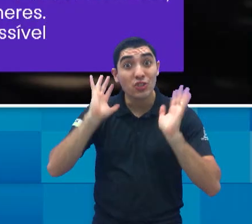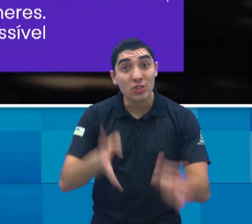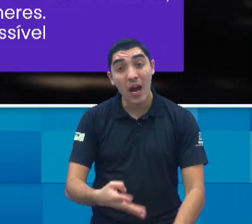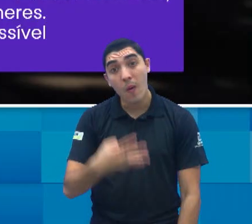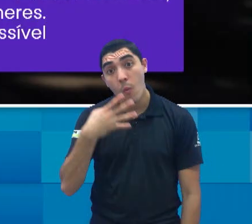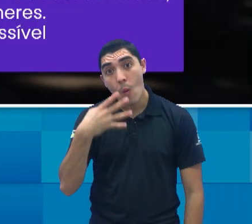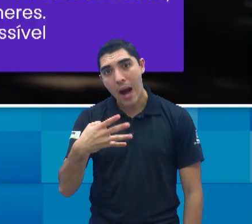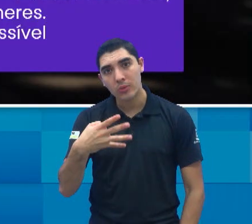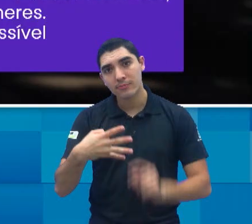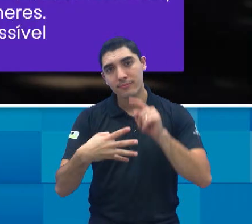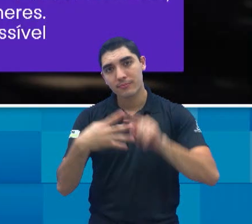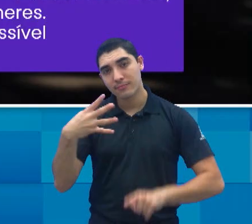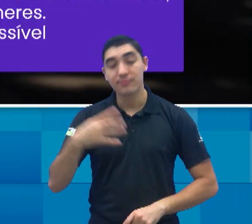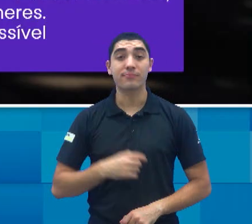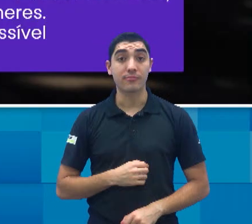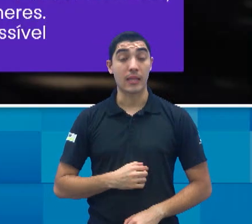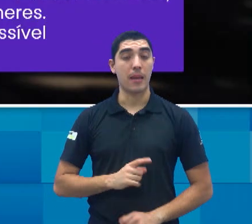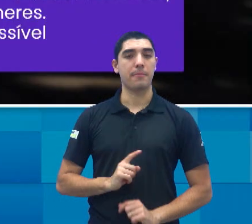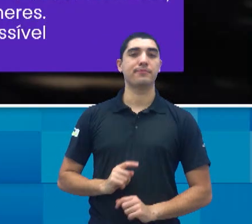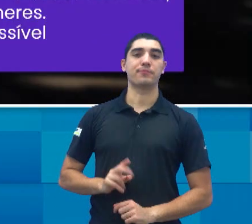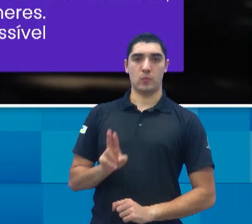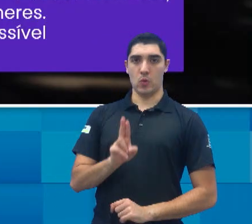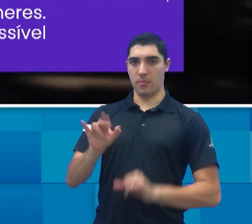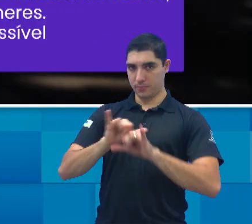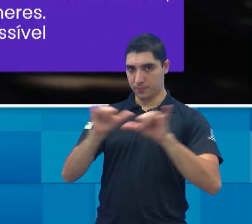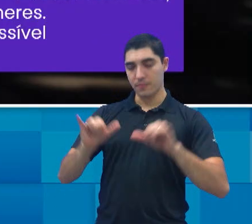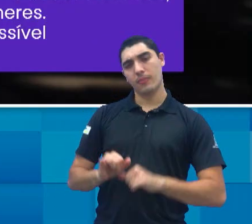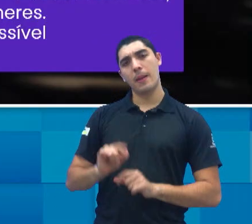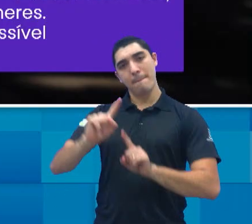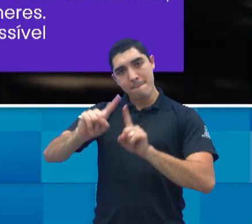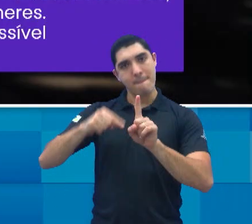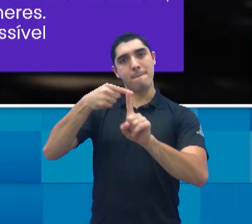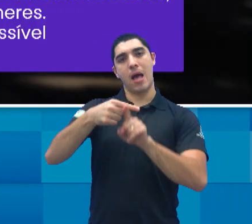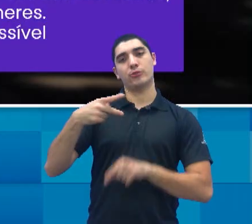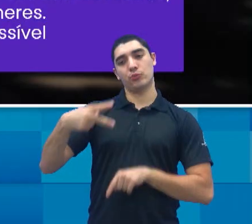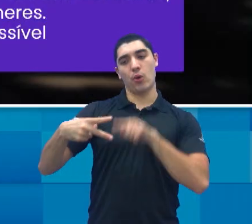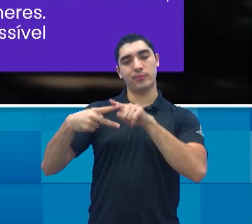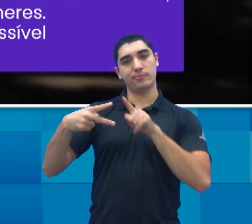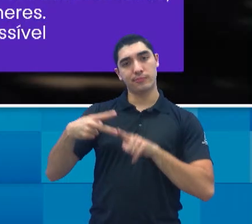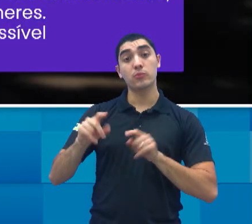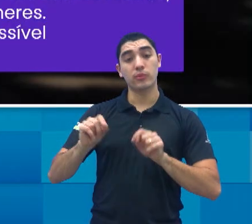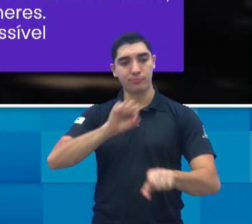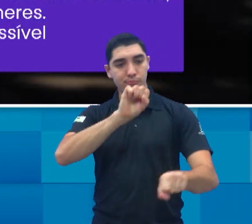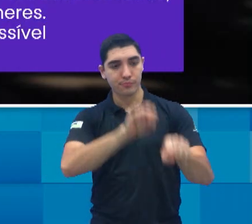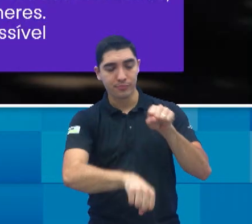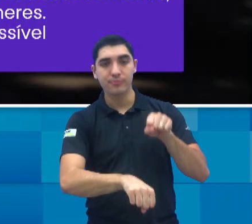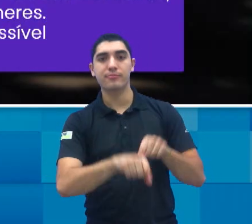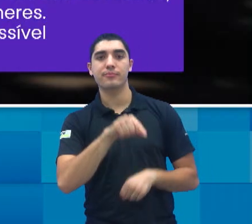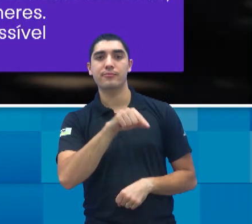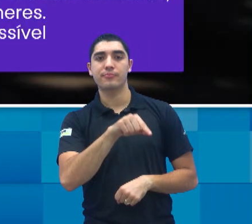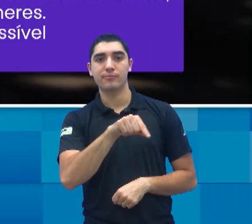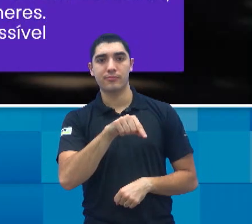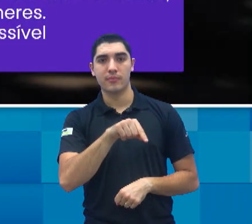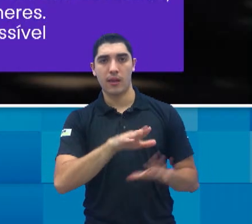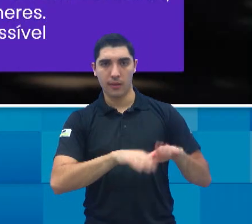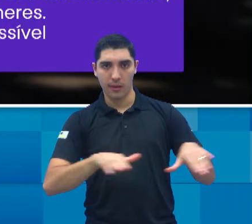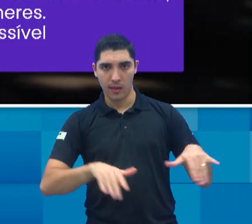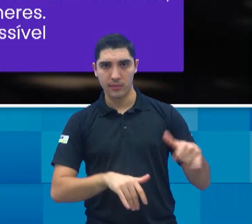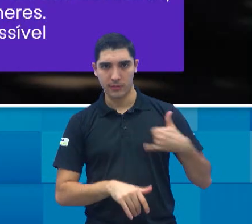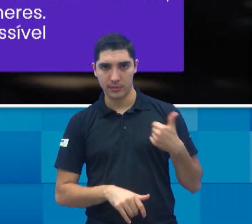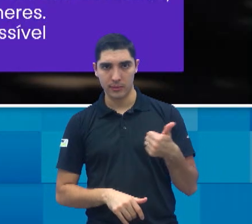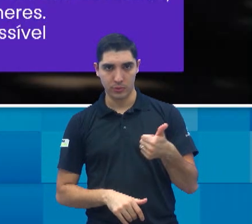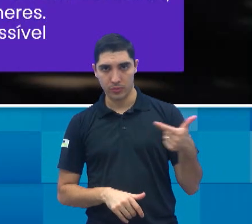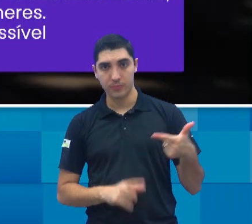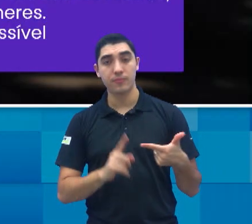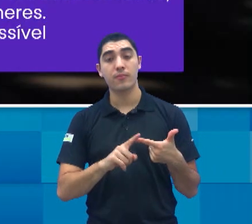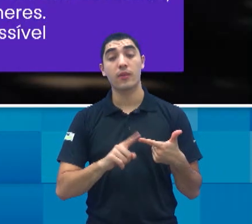2 suspeitos são detidos do estupro da criança de 12 anos. Eu estou aqui lendo as manchetes. Ex-marido é